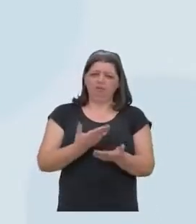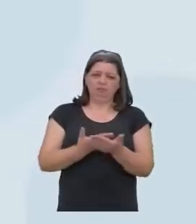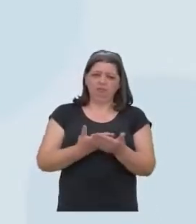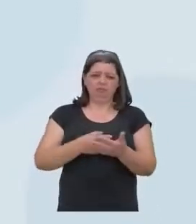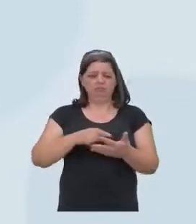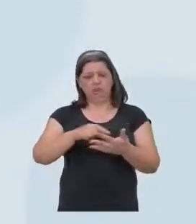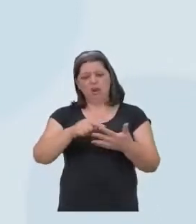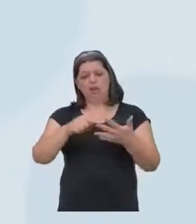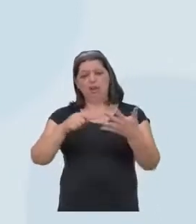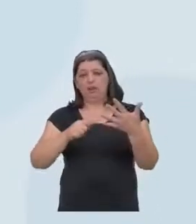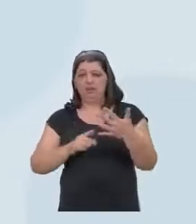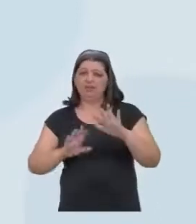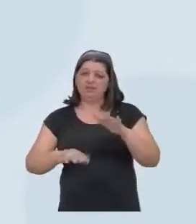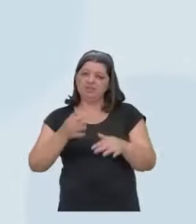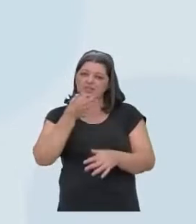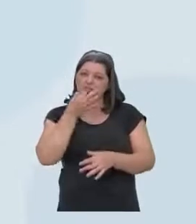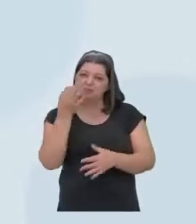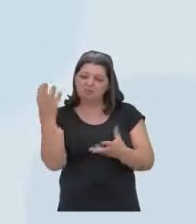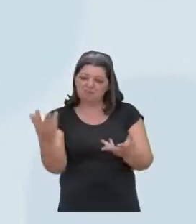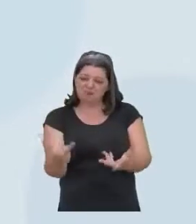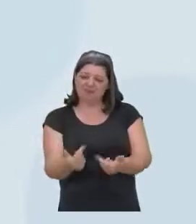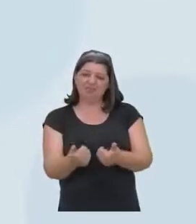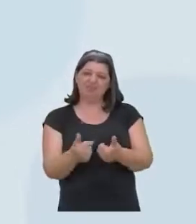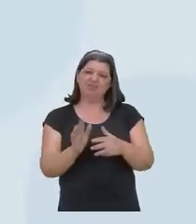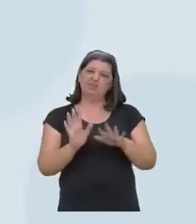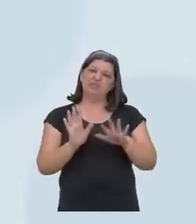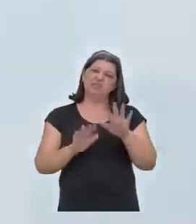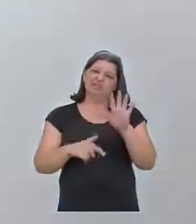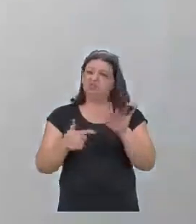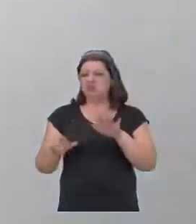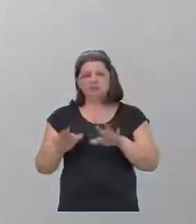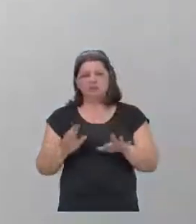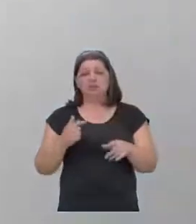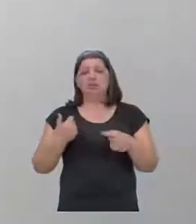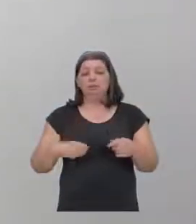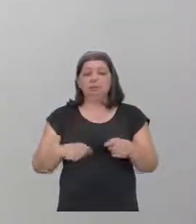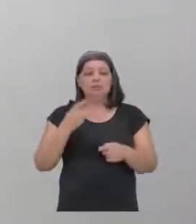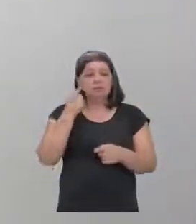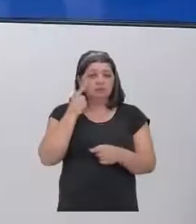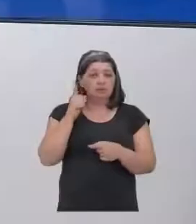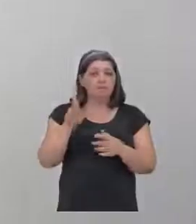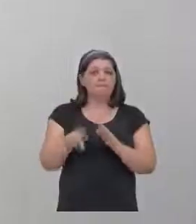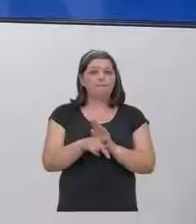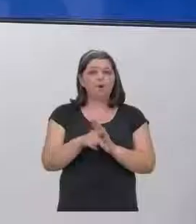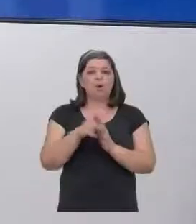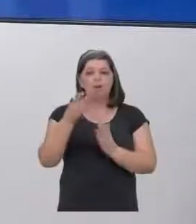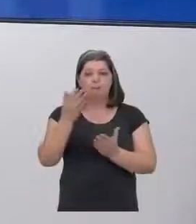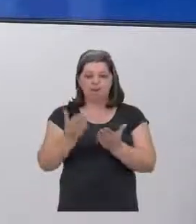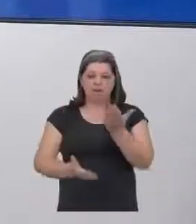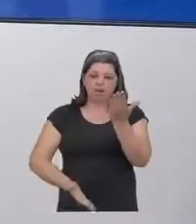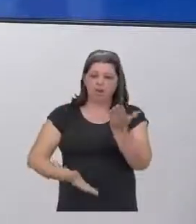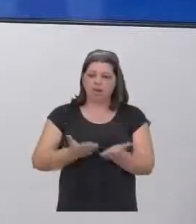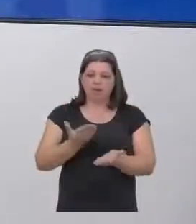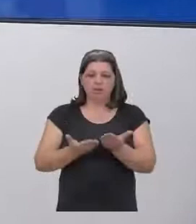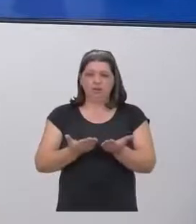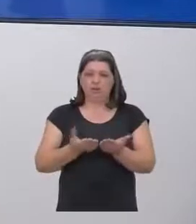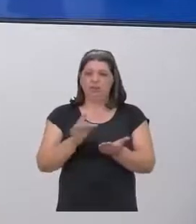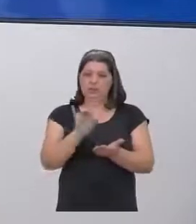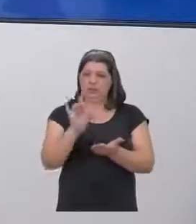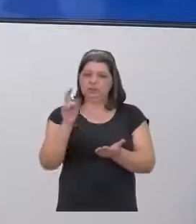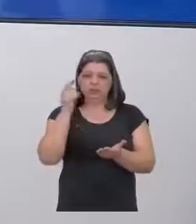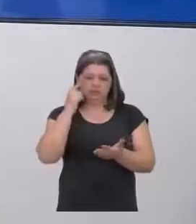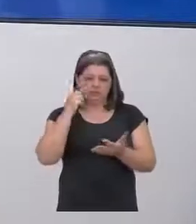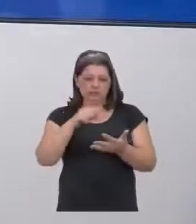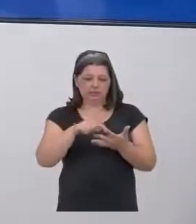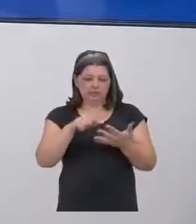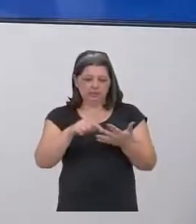vezes a opinião é maravilhosa e os argumentos não são. Eu acho que para tudo tem que ter leitura. Você está falando, cada fala, cada item que você lê, eu penso